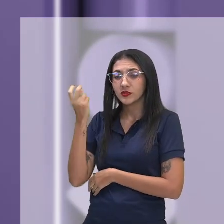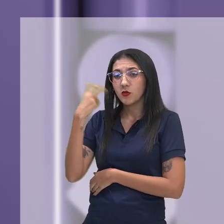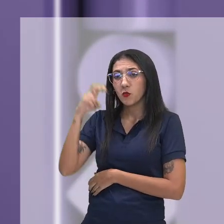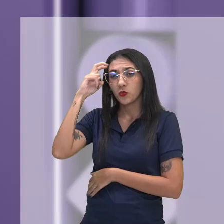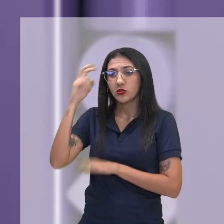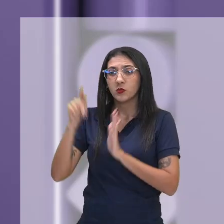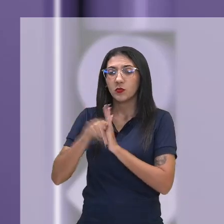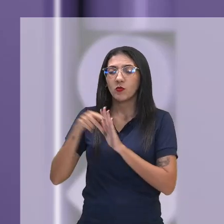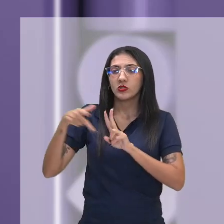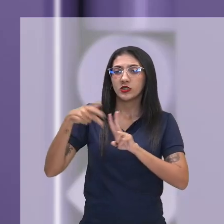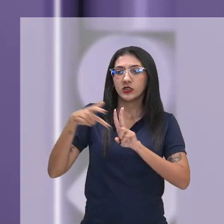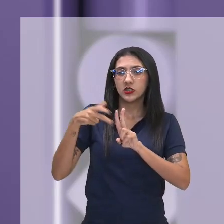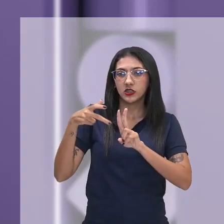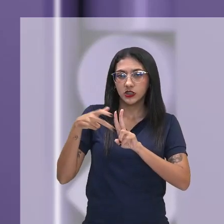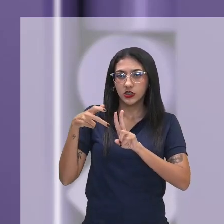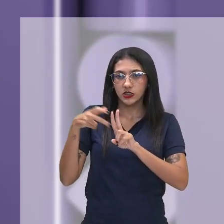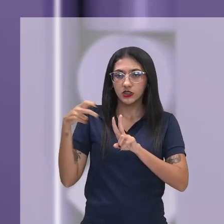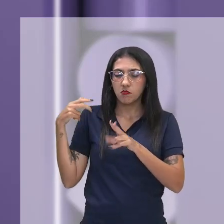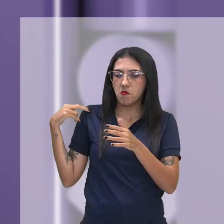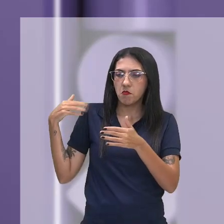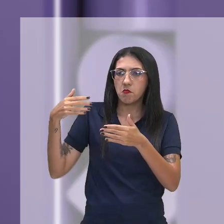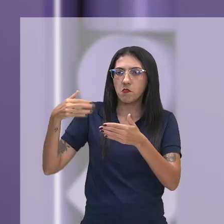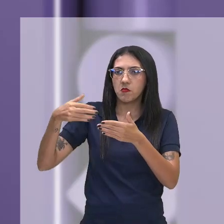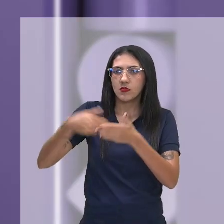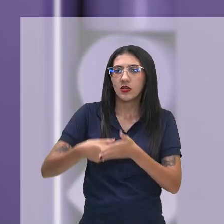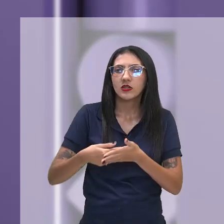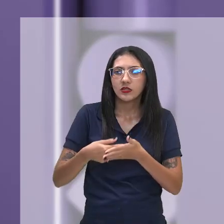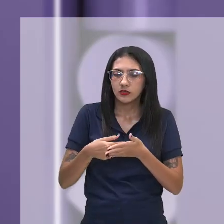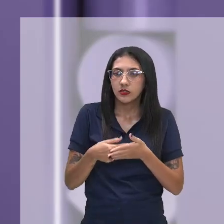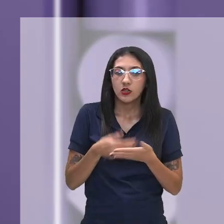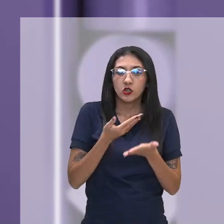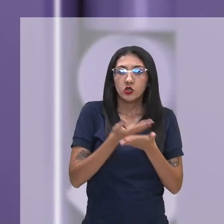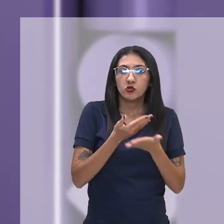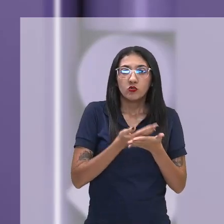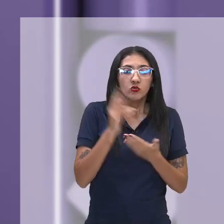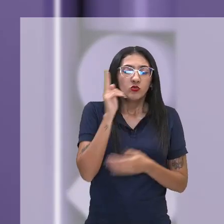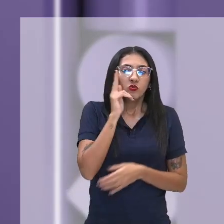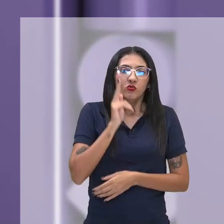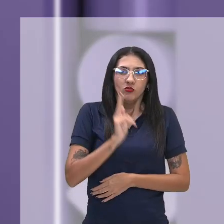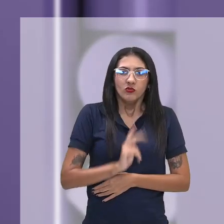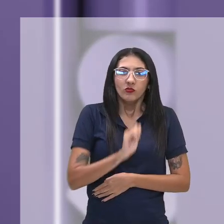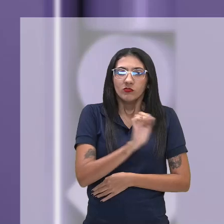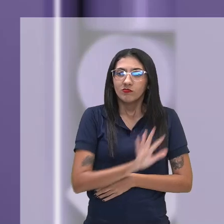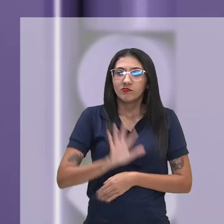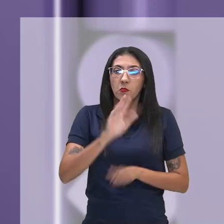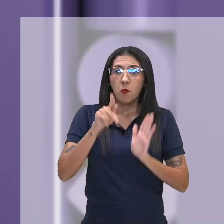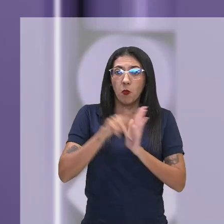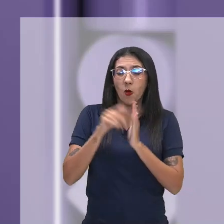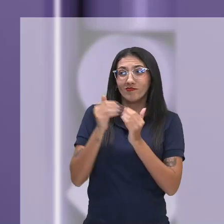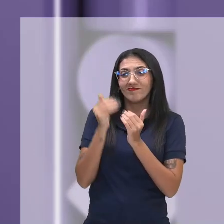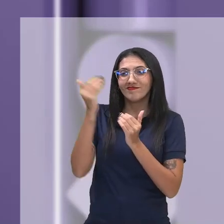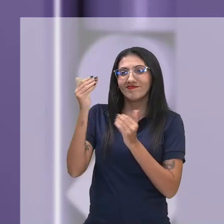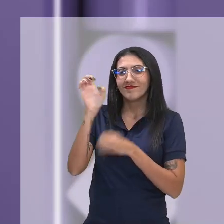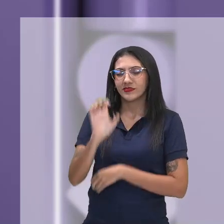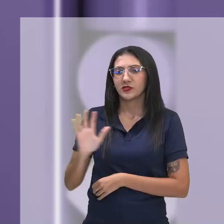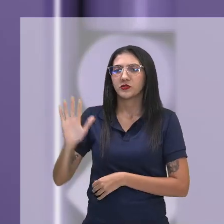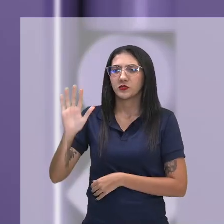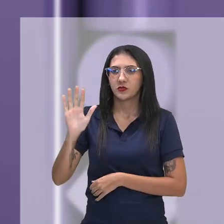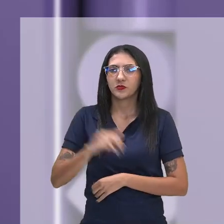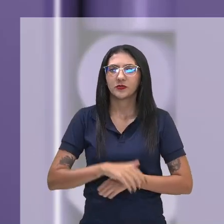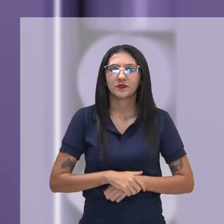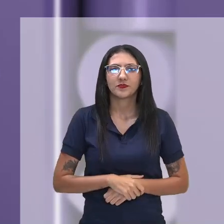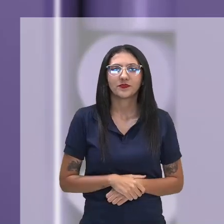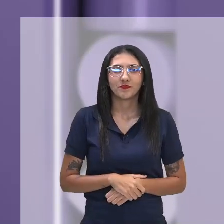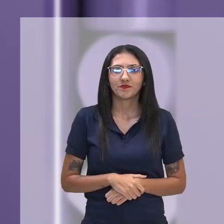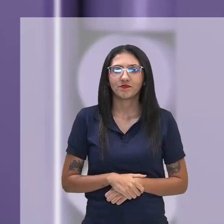antigos no Brasil, aqueles povos que a gente estuda em História Geral lá na Europa. Vamos lá, vamos continuar que